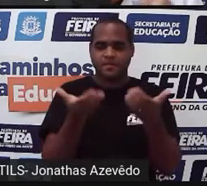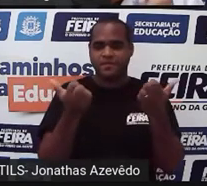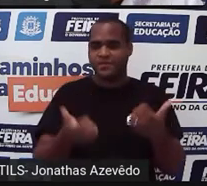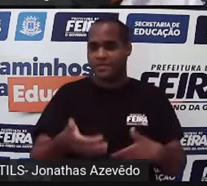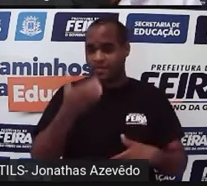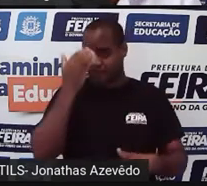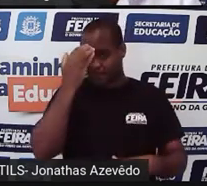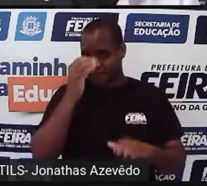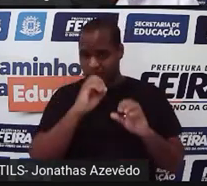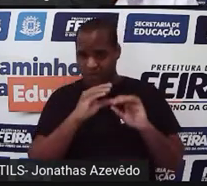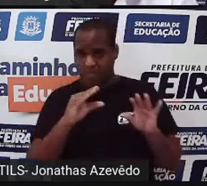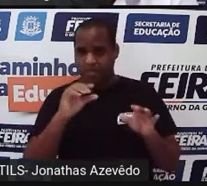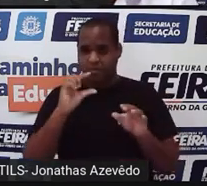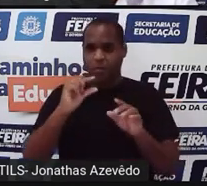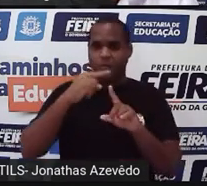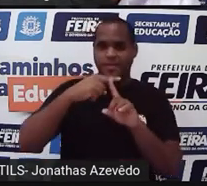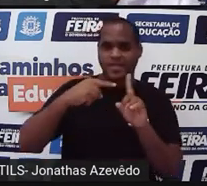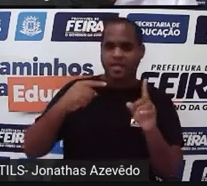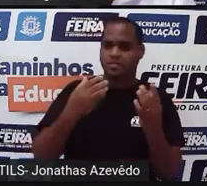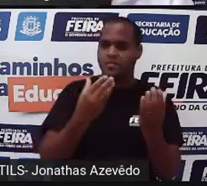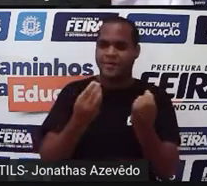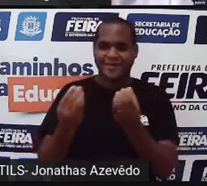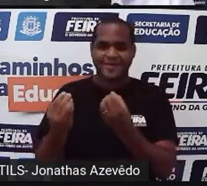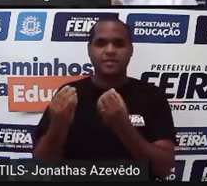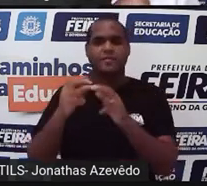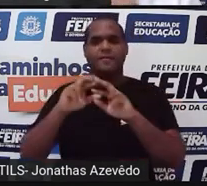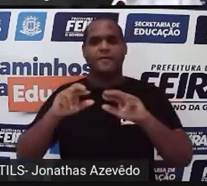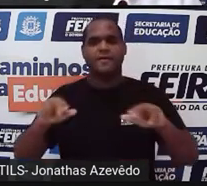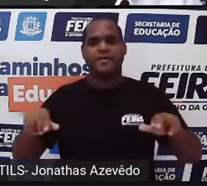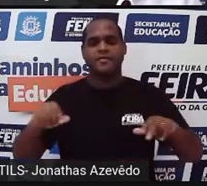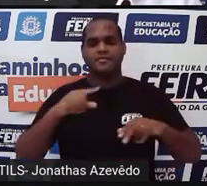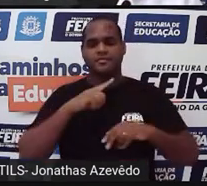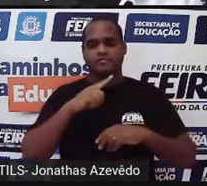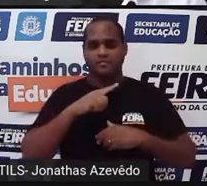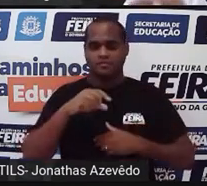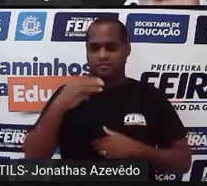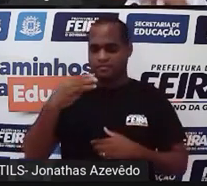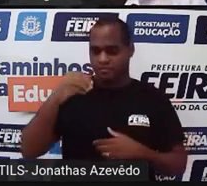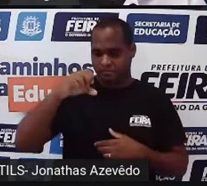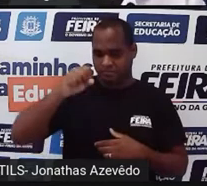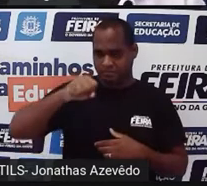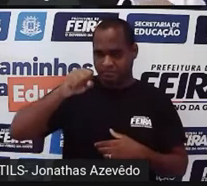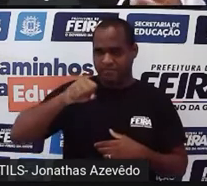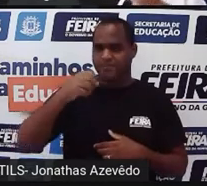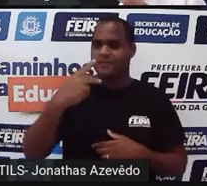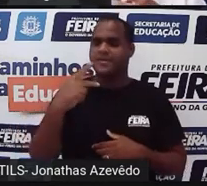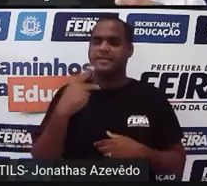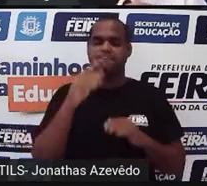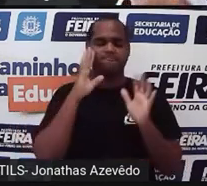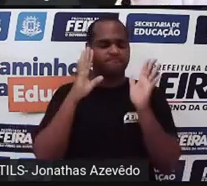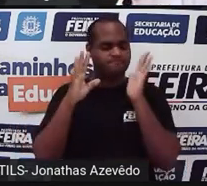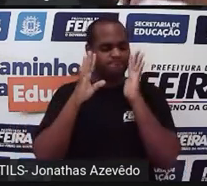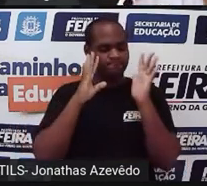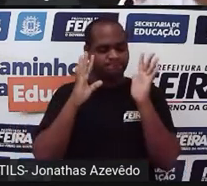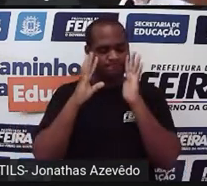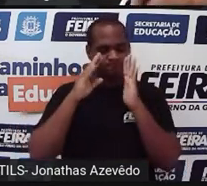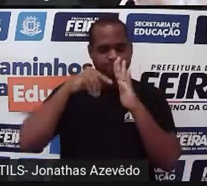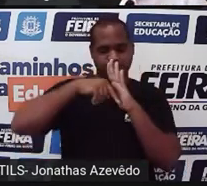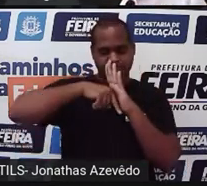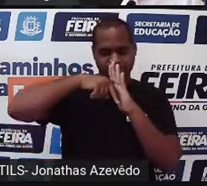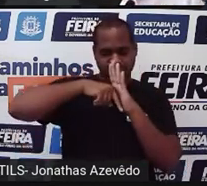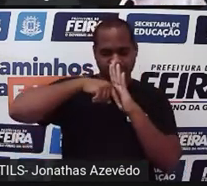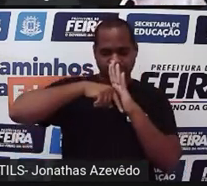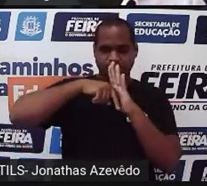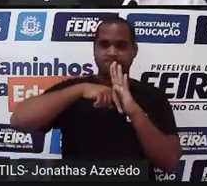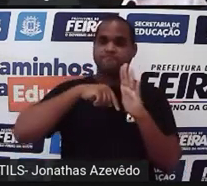quanto? Pouco, metade, maioria ou bastante? 30 segundinhos para você pensar e fazer essa avaliação